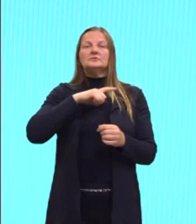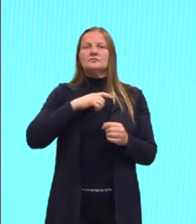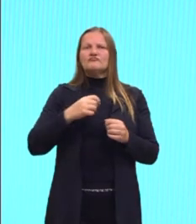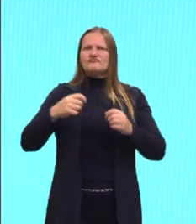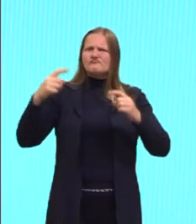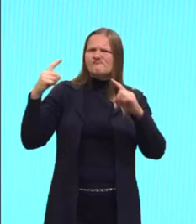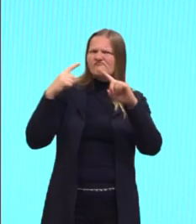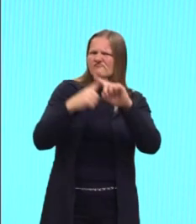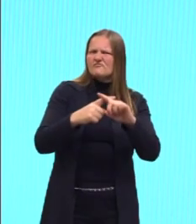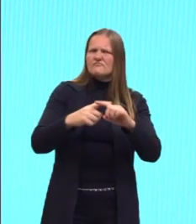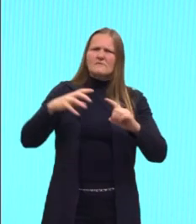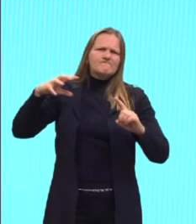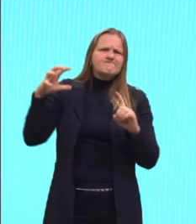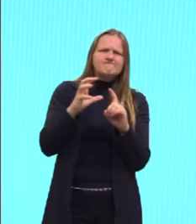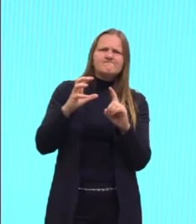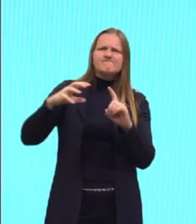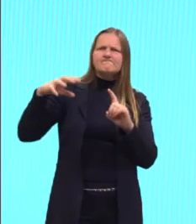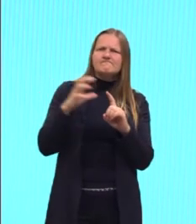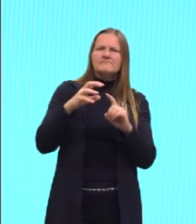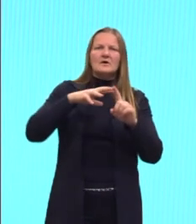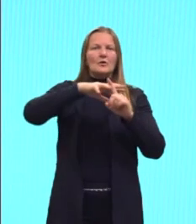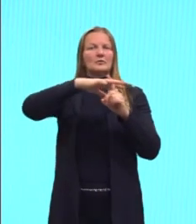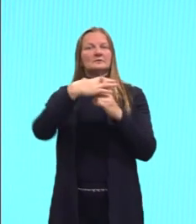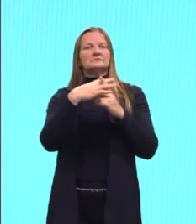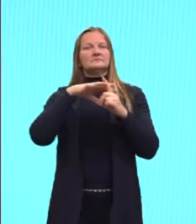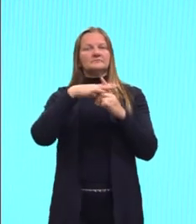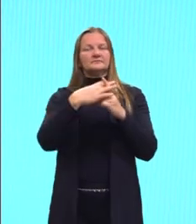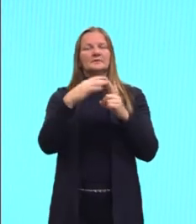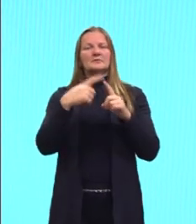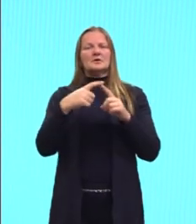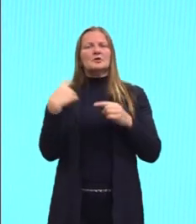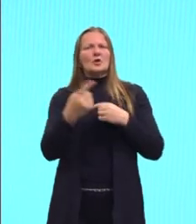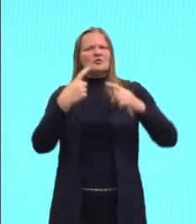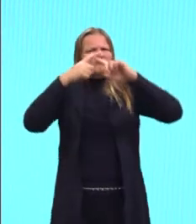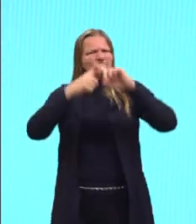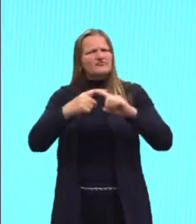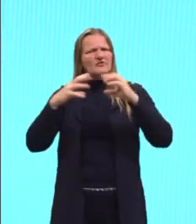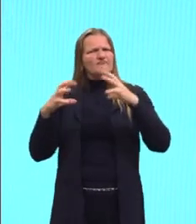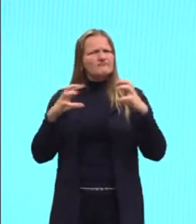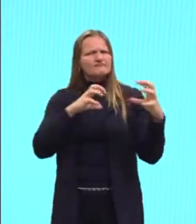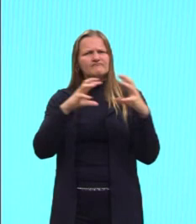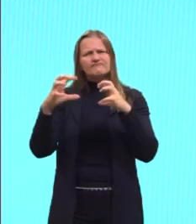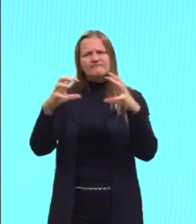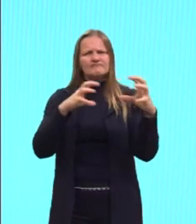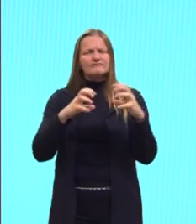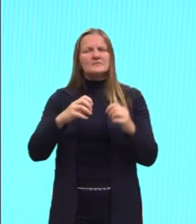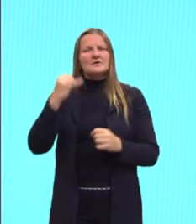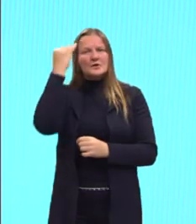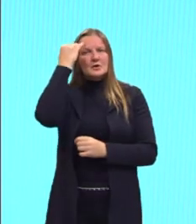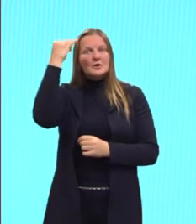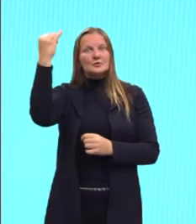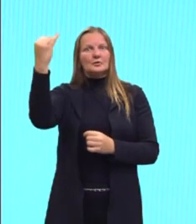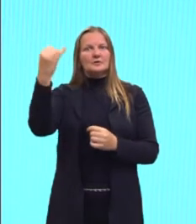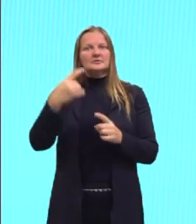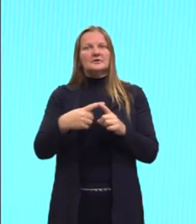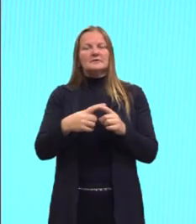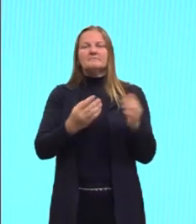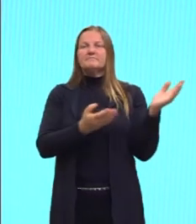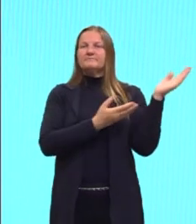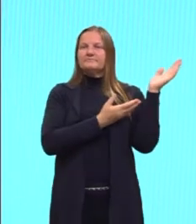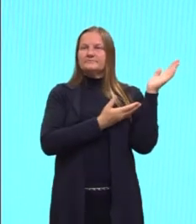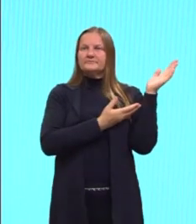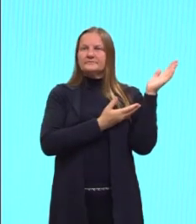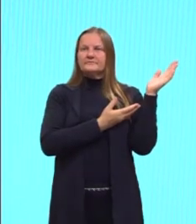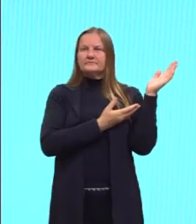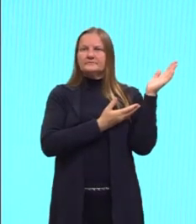atacando né o partido socialista dizendo Olha nós estamos em conflito ideológico aquela coisa toda aqui que nós temos